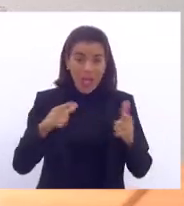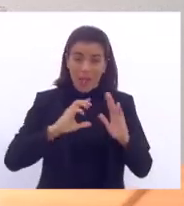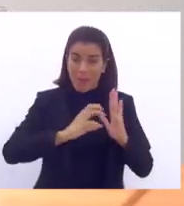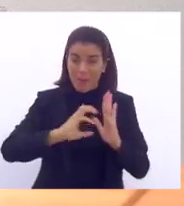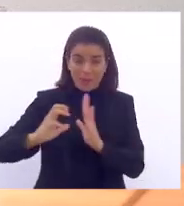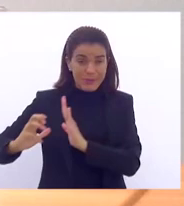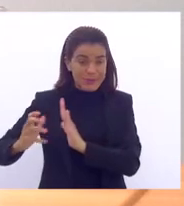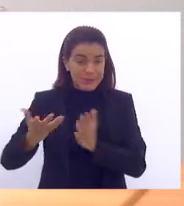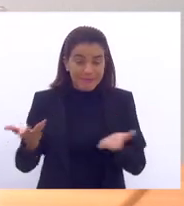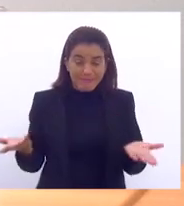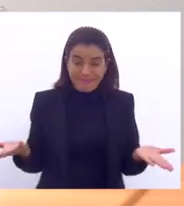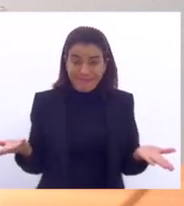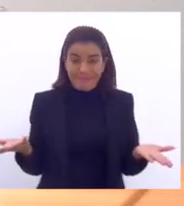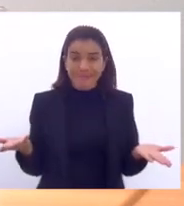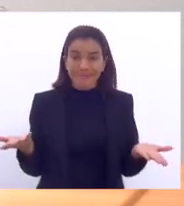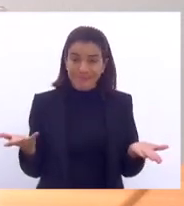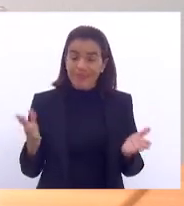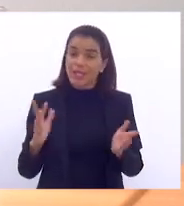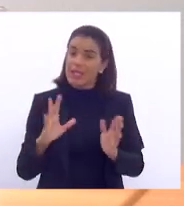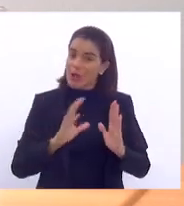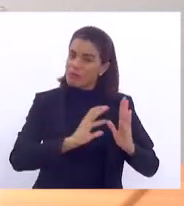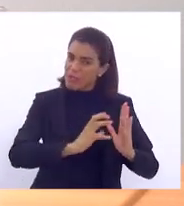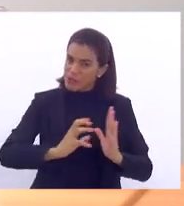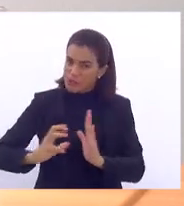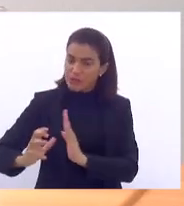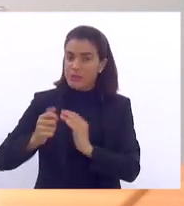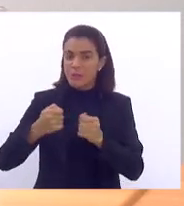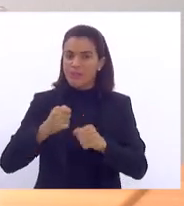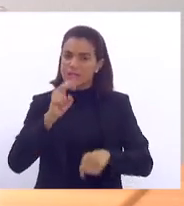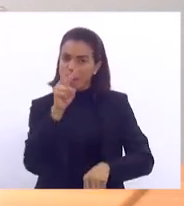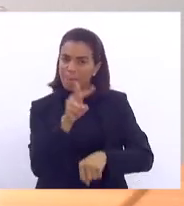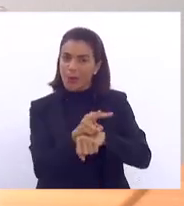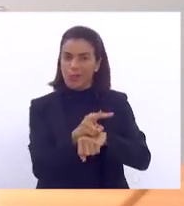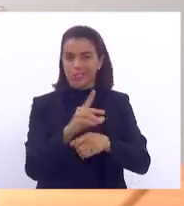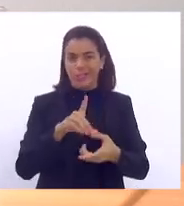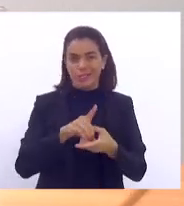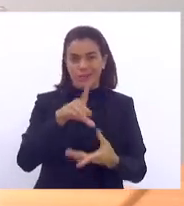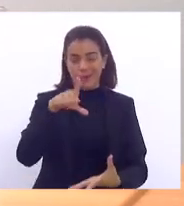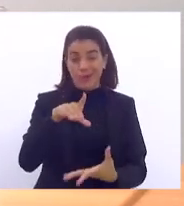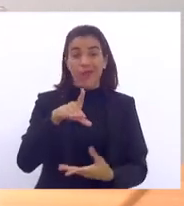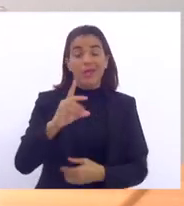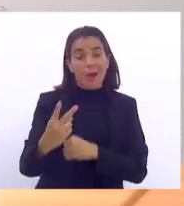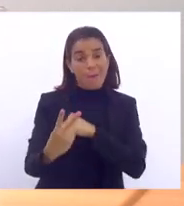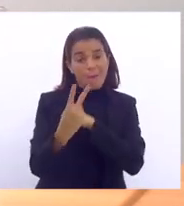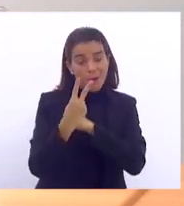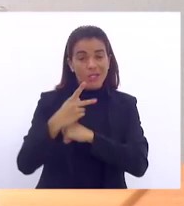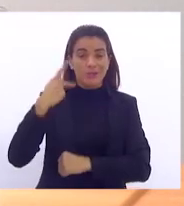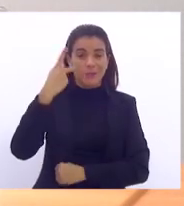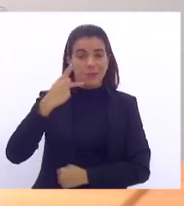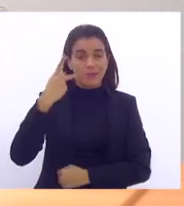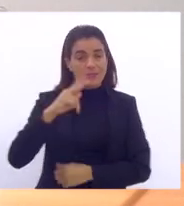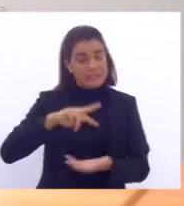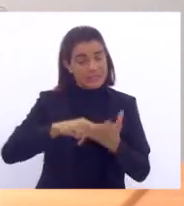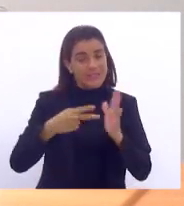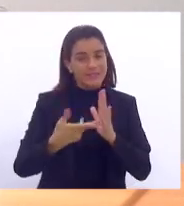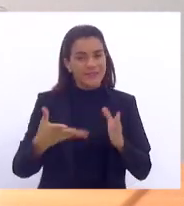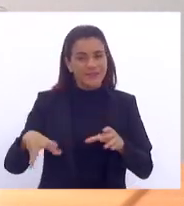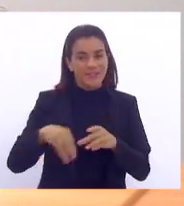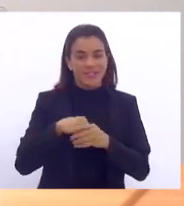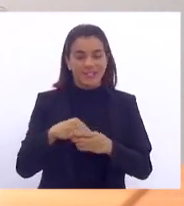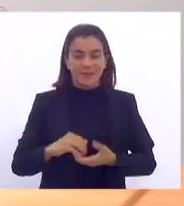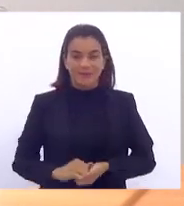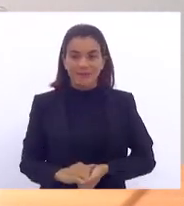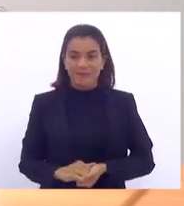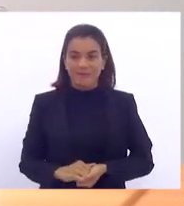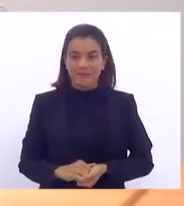nós temos que os partidos precisam salvaguardar a democracia e a imunidade parlamentar faz parte disso então eu quero deixar aqui